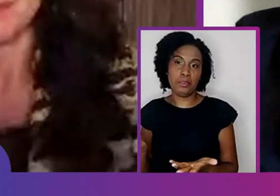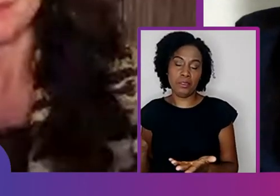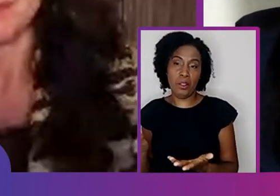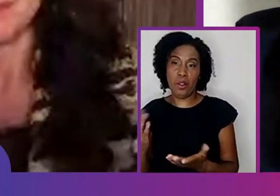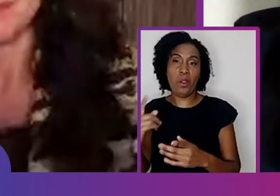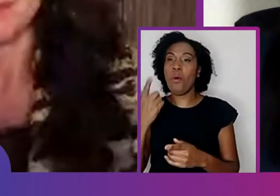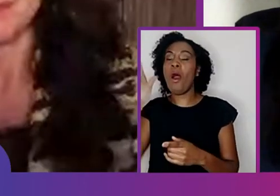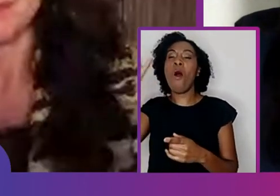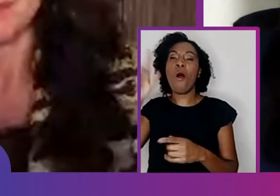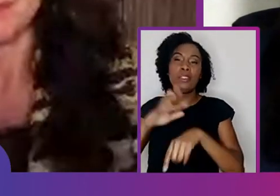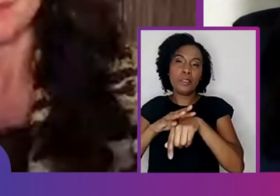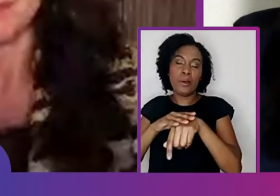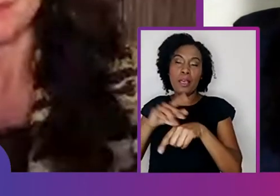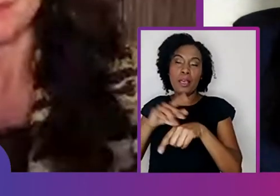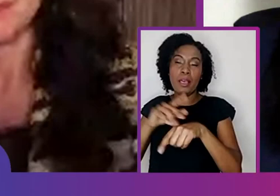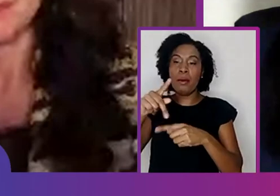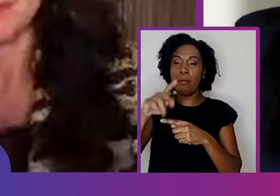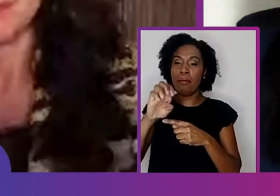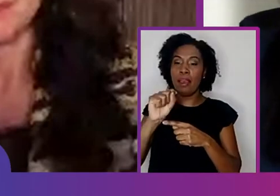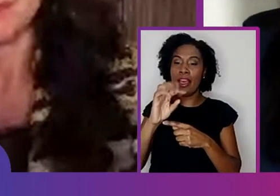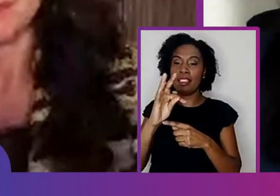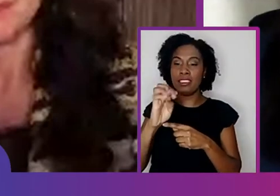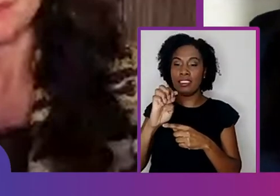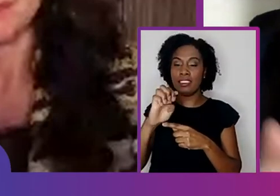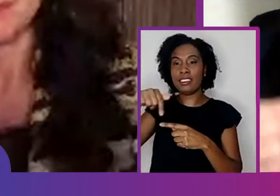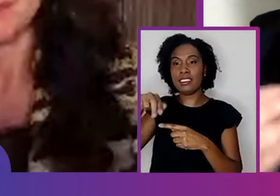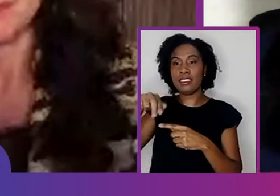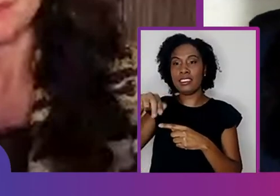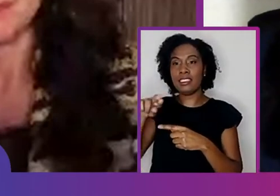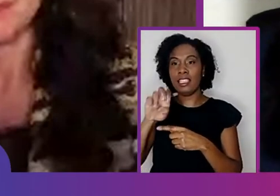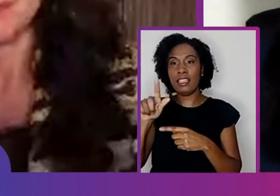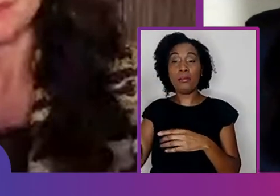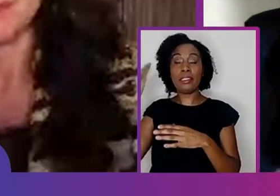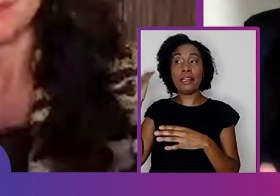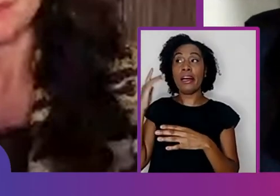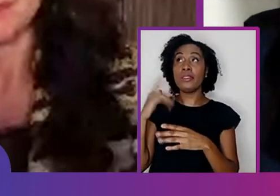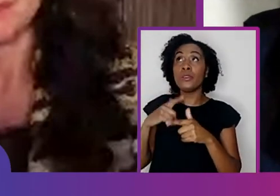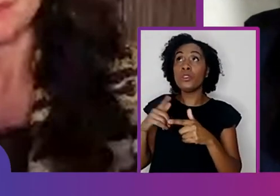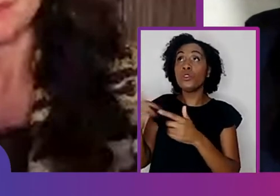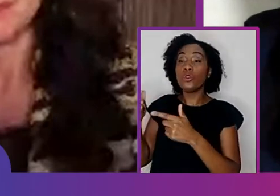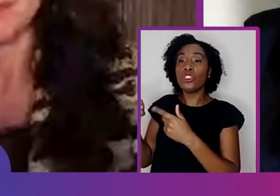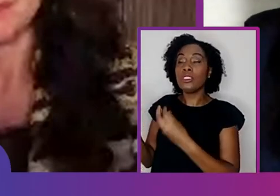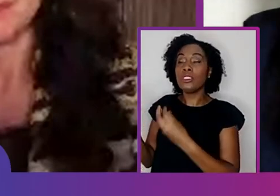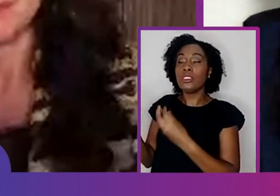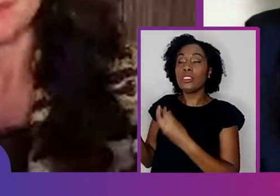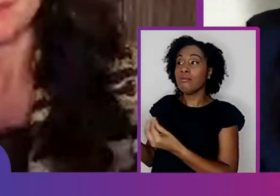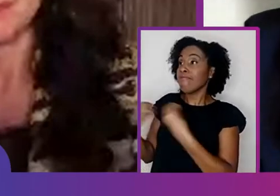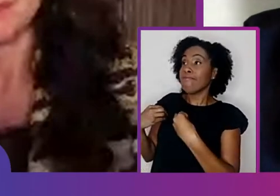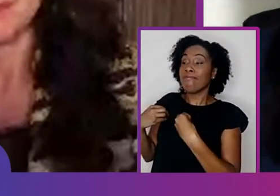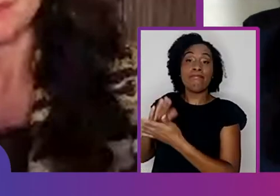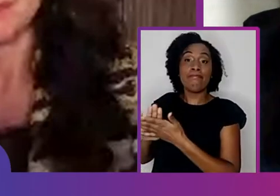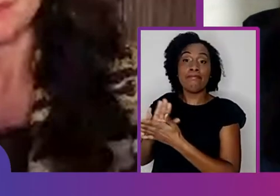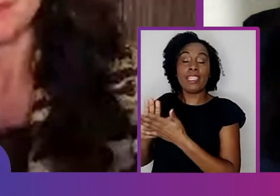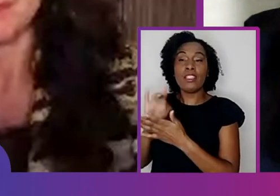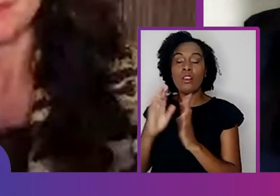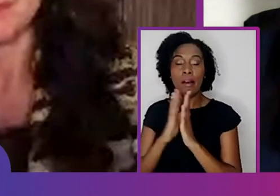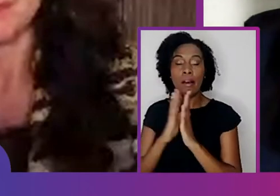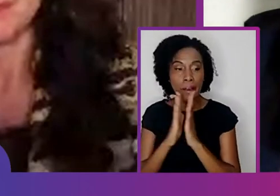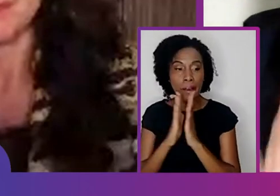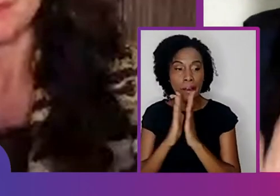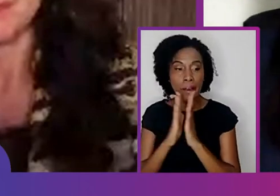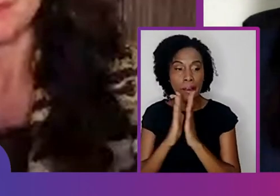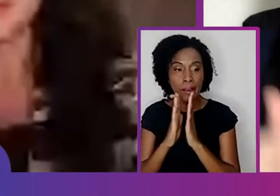a não ser rezar, não é? A gente tem todos os recursos na nossa mão, nós vamos superar, só precisamos agora, nesse momento, segurar um pouquinho,